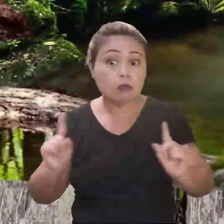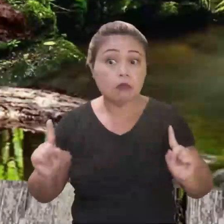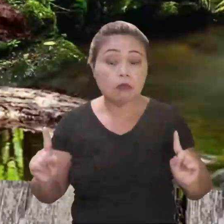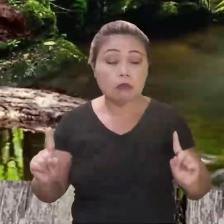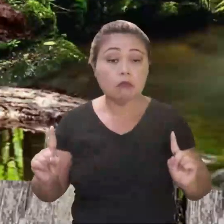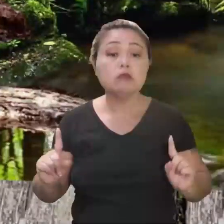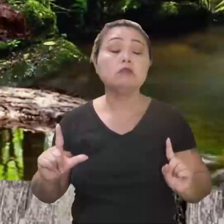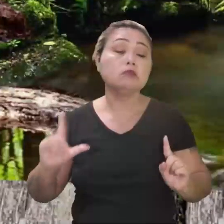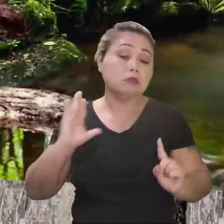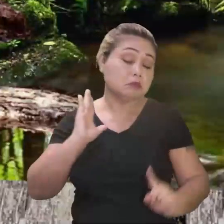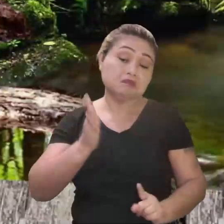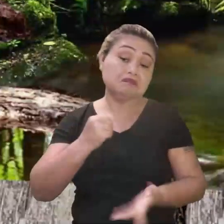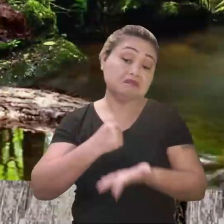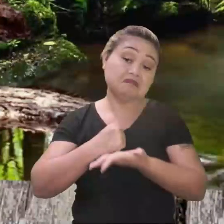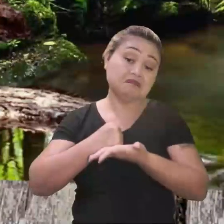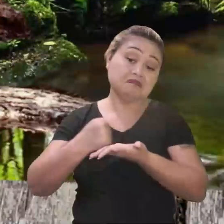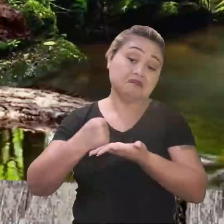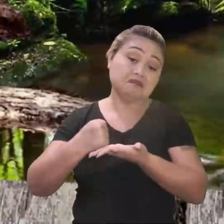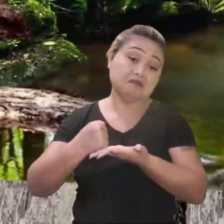Já foi.